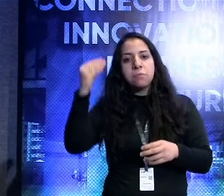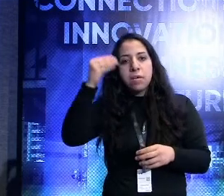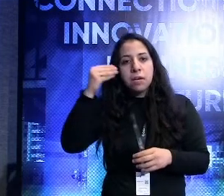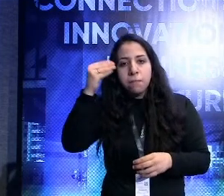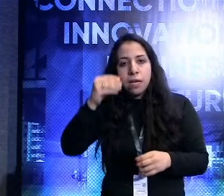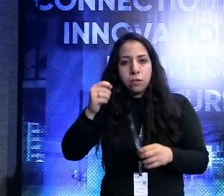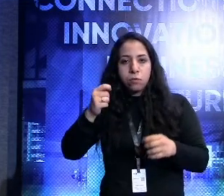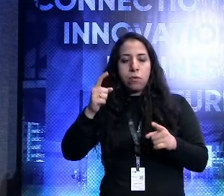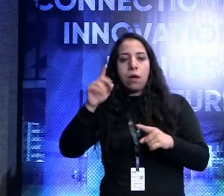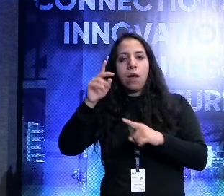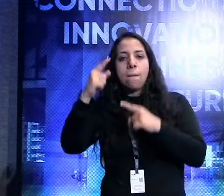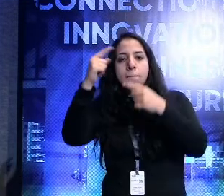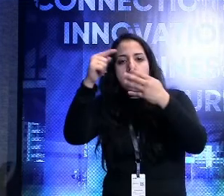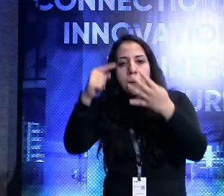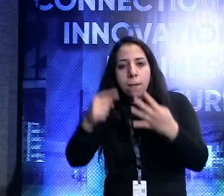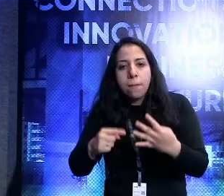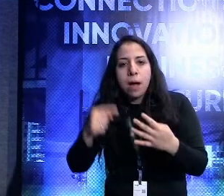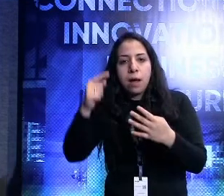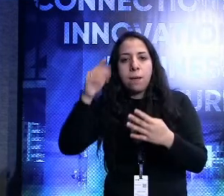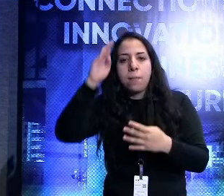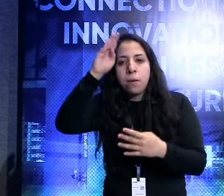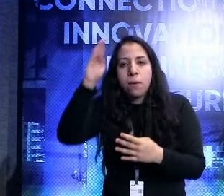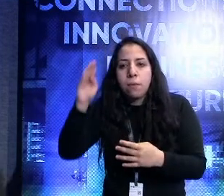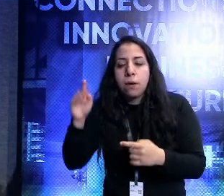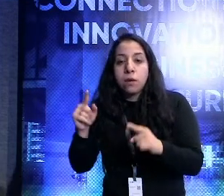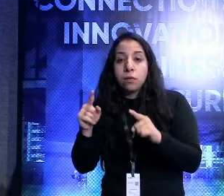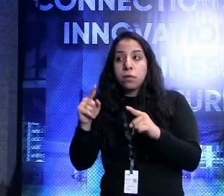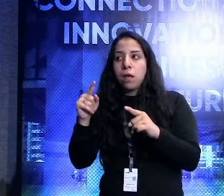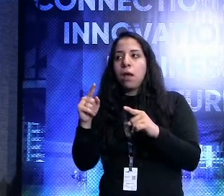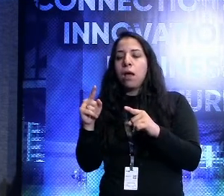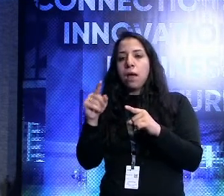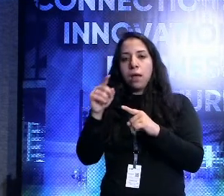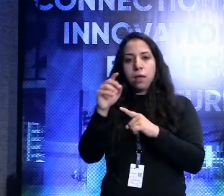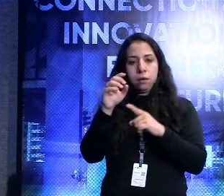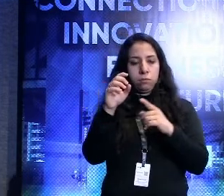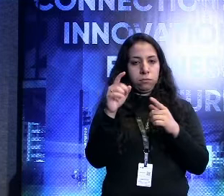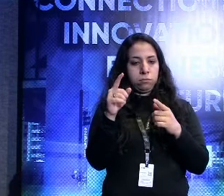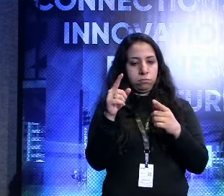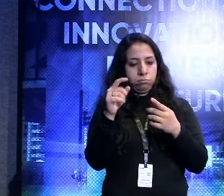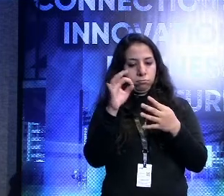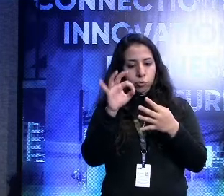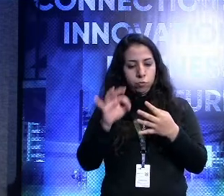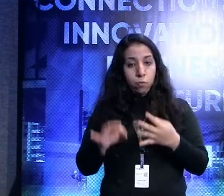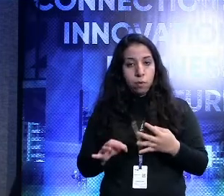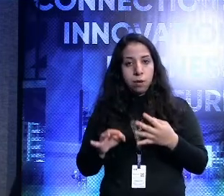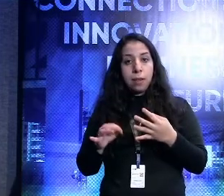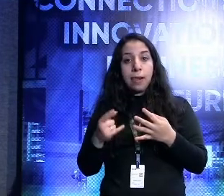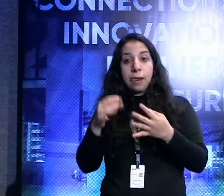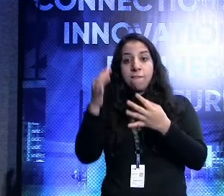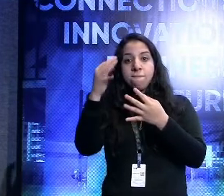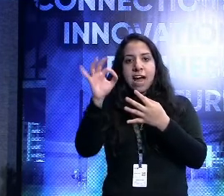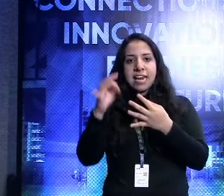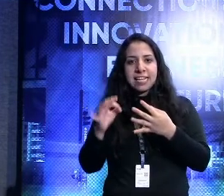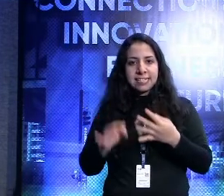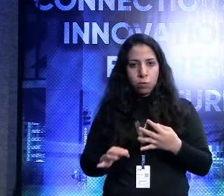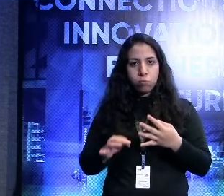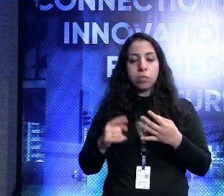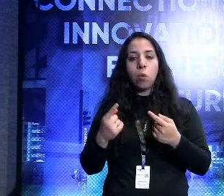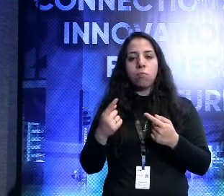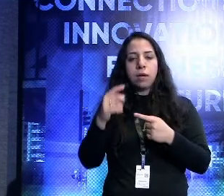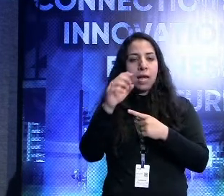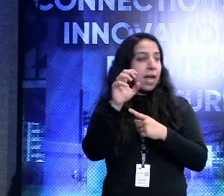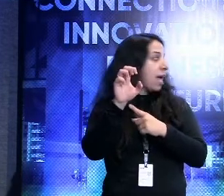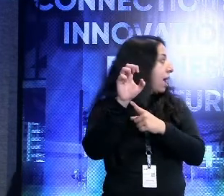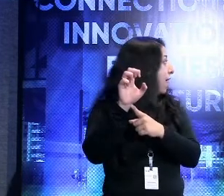gente começa, então, a nossa sprint de validação, que é o S-Warp. O S-Warp, então, ele começa com essa primeira fase